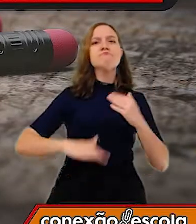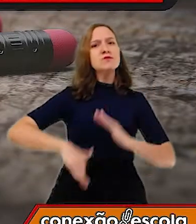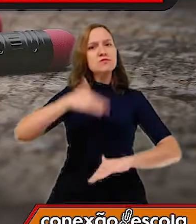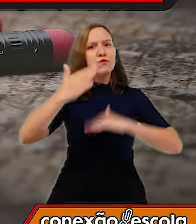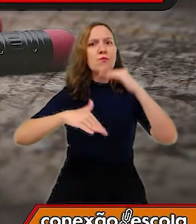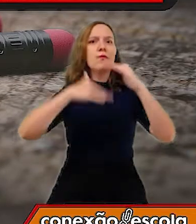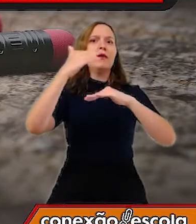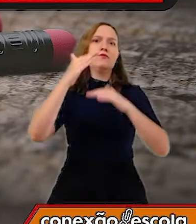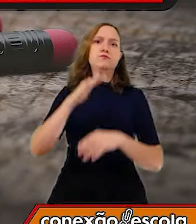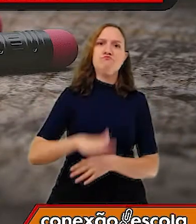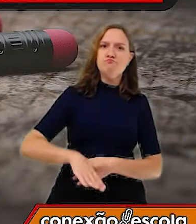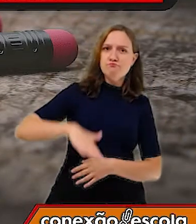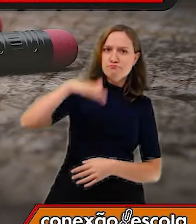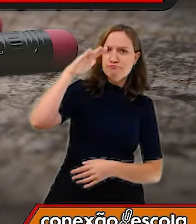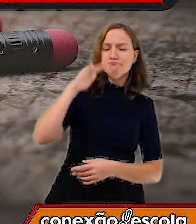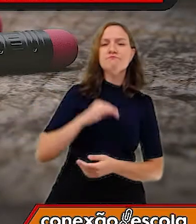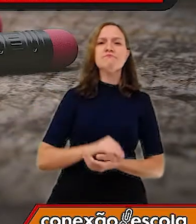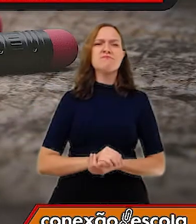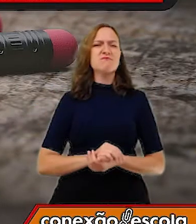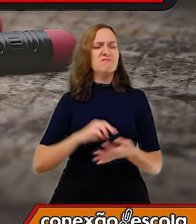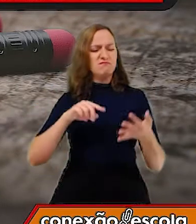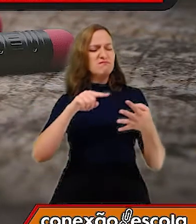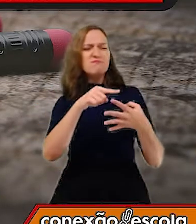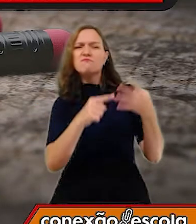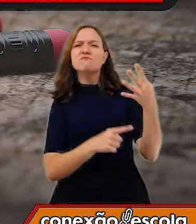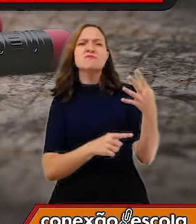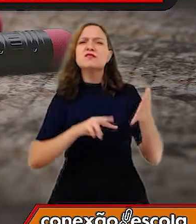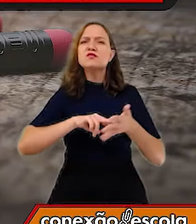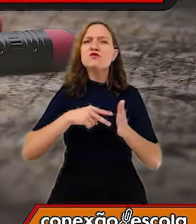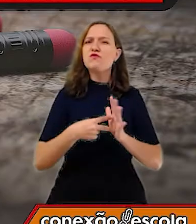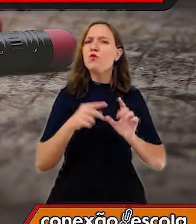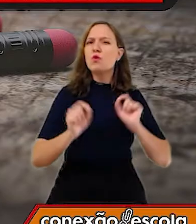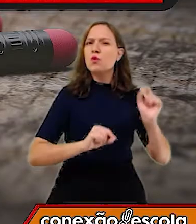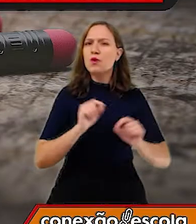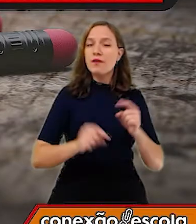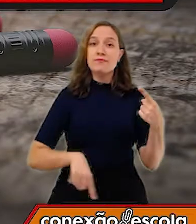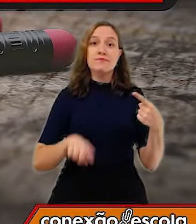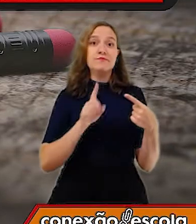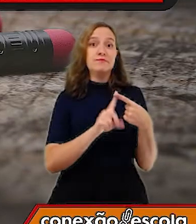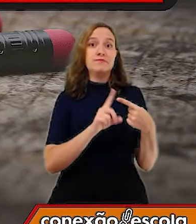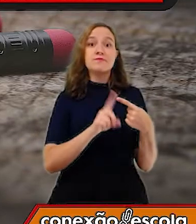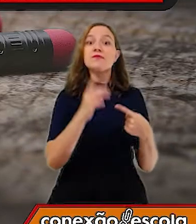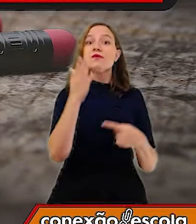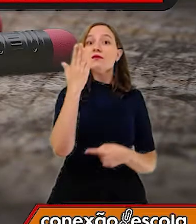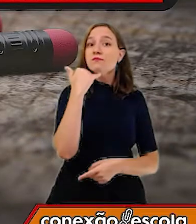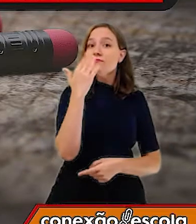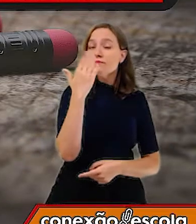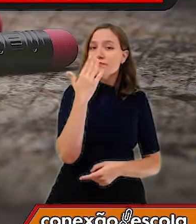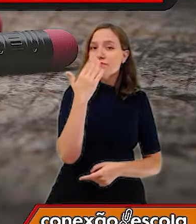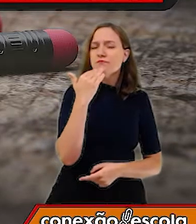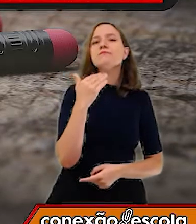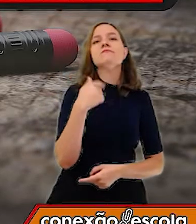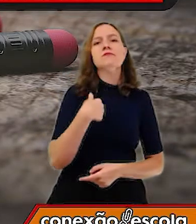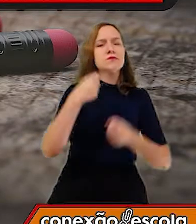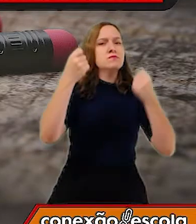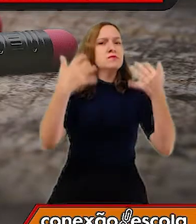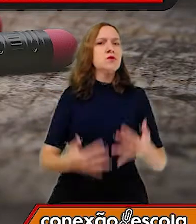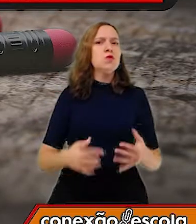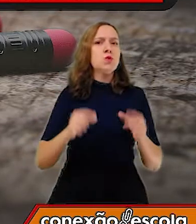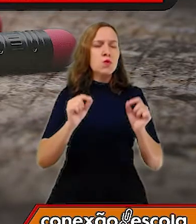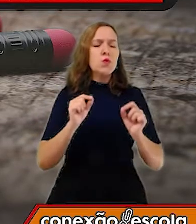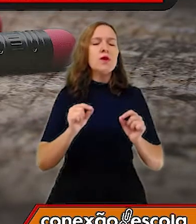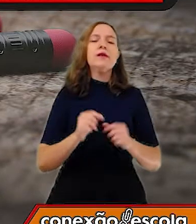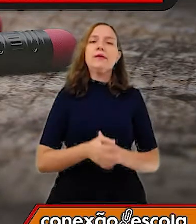desenvolvimento. Ah, mas o que significa isso? Alimentação. Tá, já disse para vocês, né?